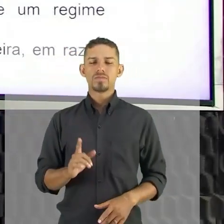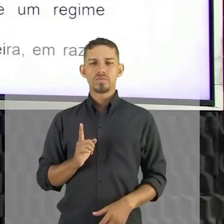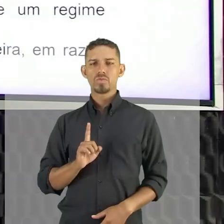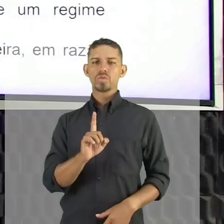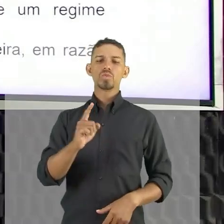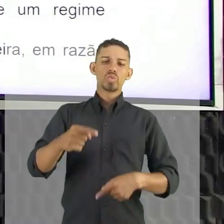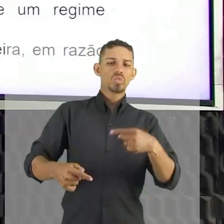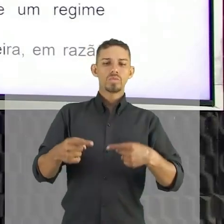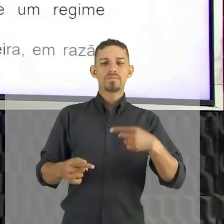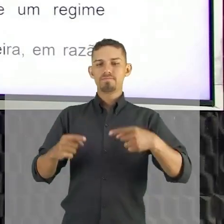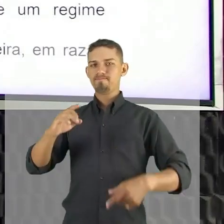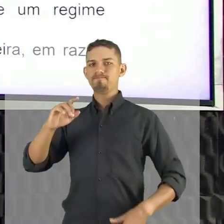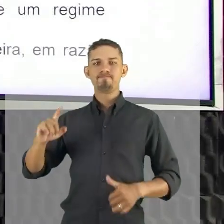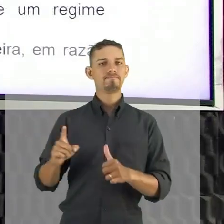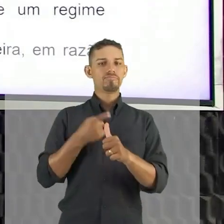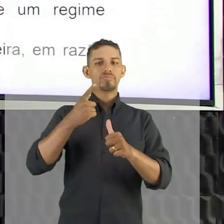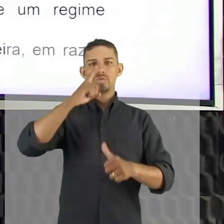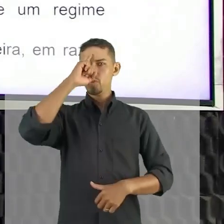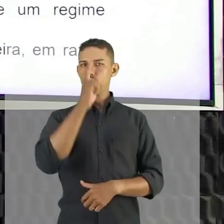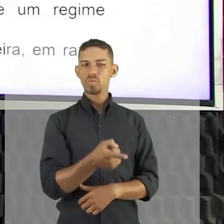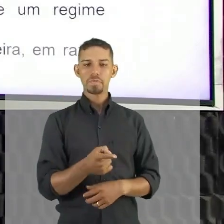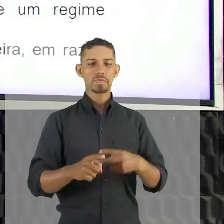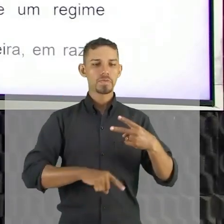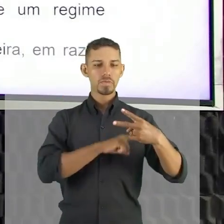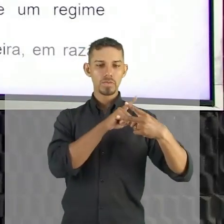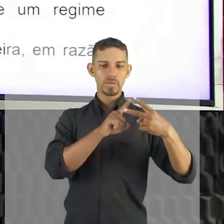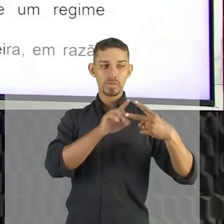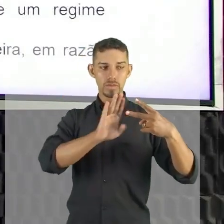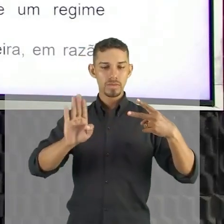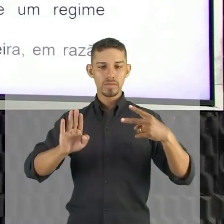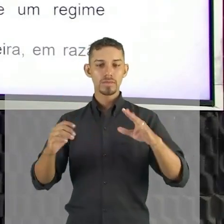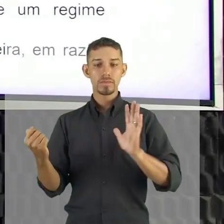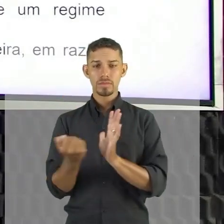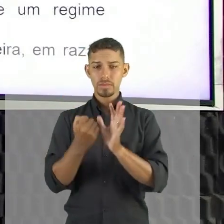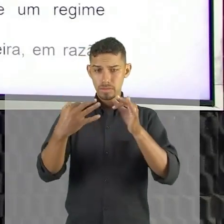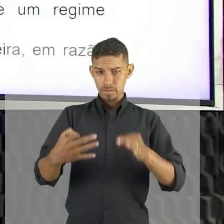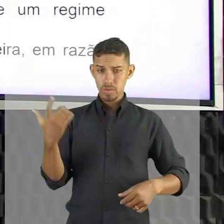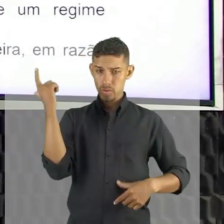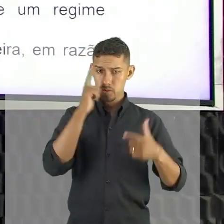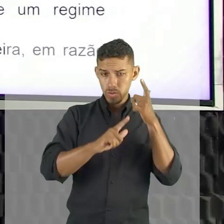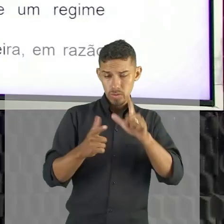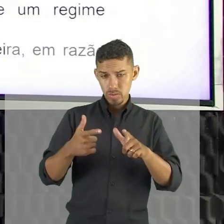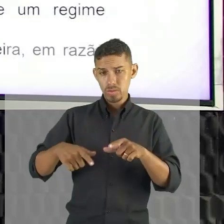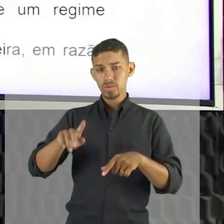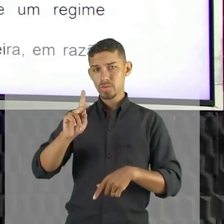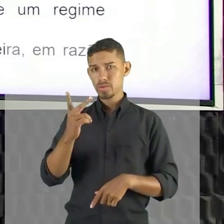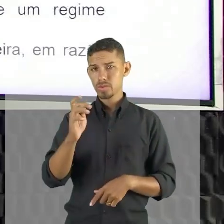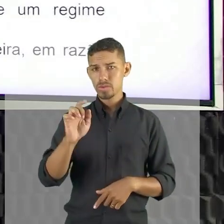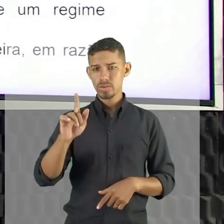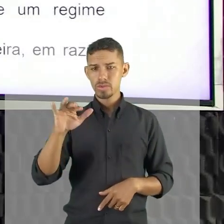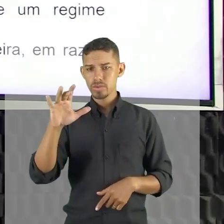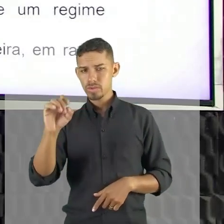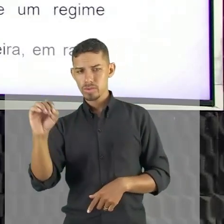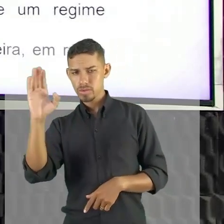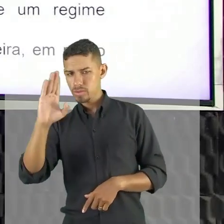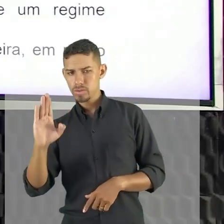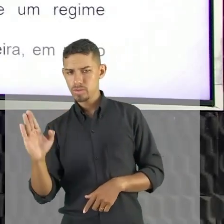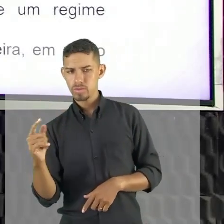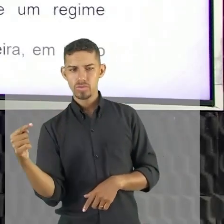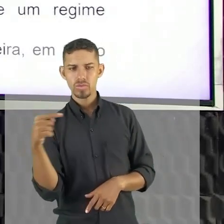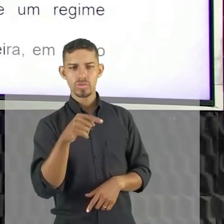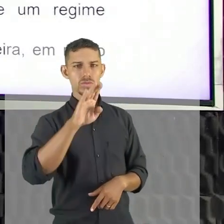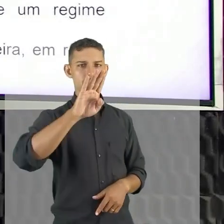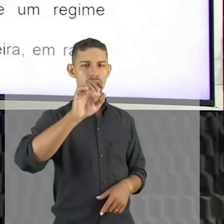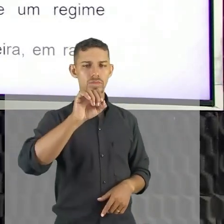ator político de primeira ordem. Letra B. Confirmou a conquista da hegemonia brasileira sobre a Bacia